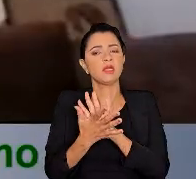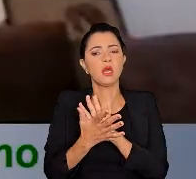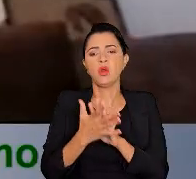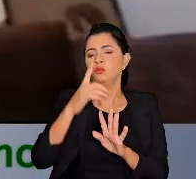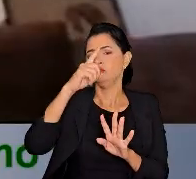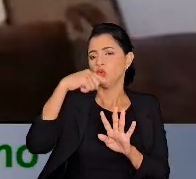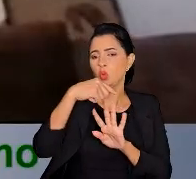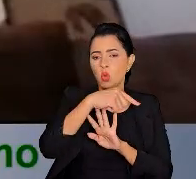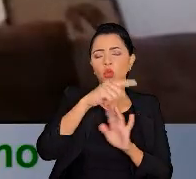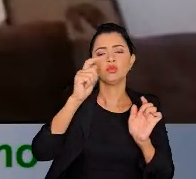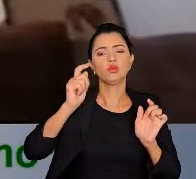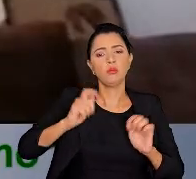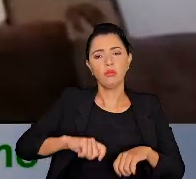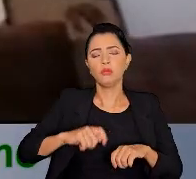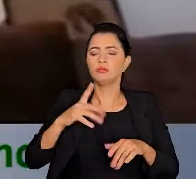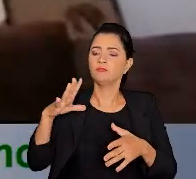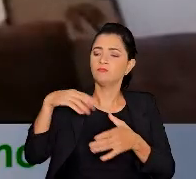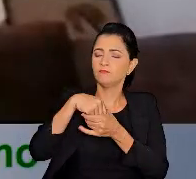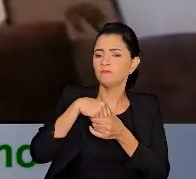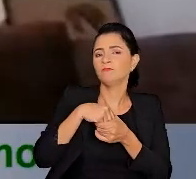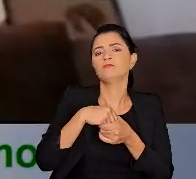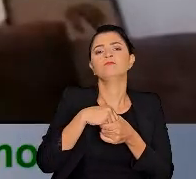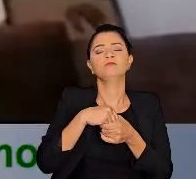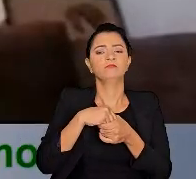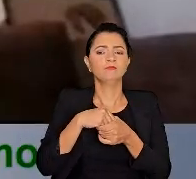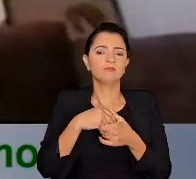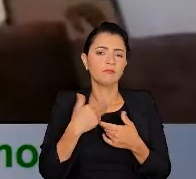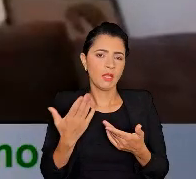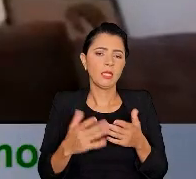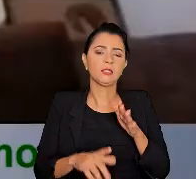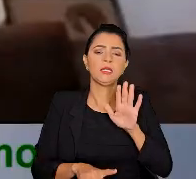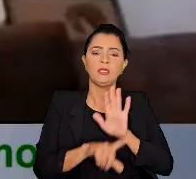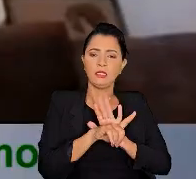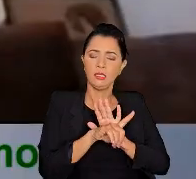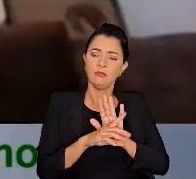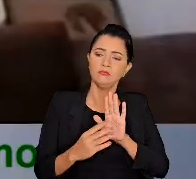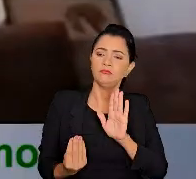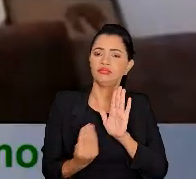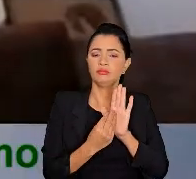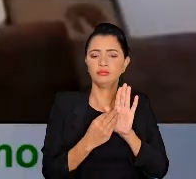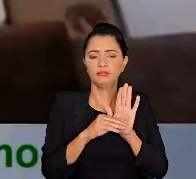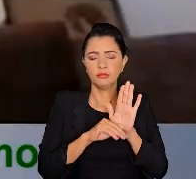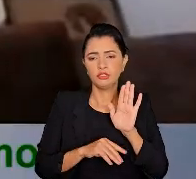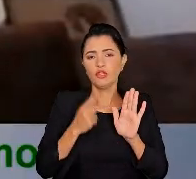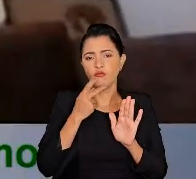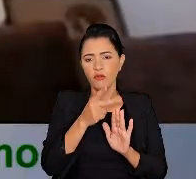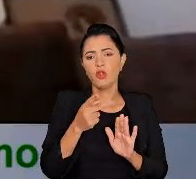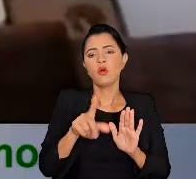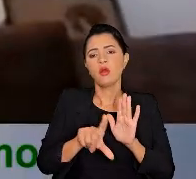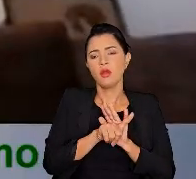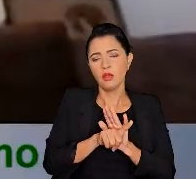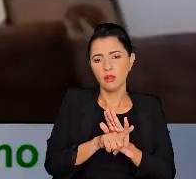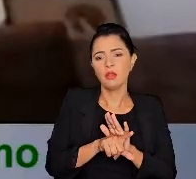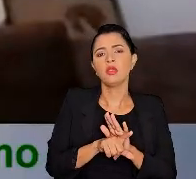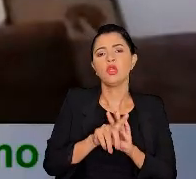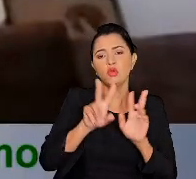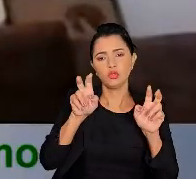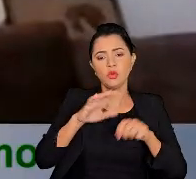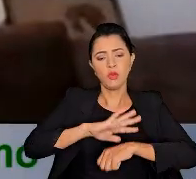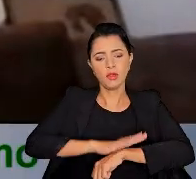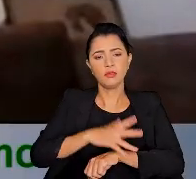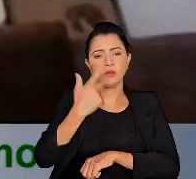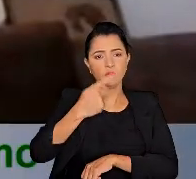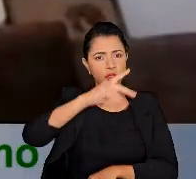eles poderiam estar abarcados nessa lei que a gente fez menção aqui, que é a lei sobre o racismo no